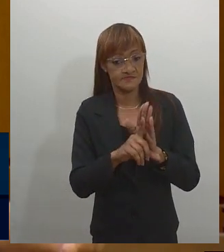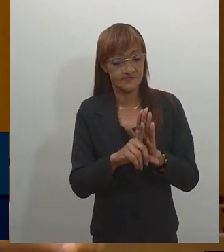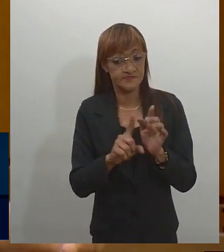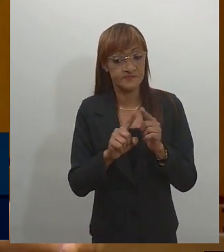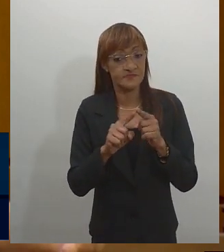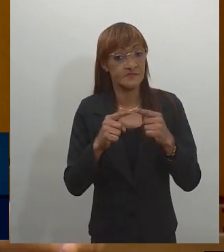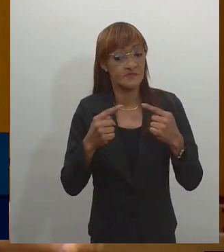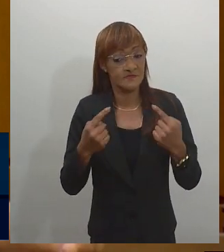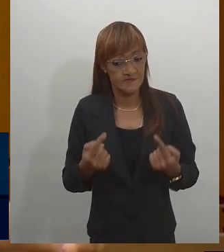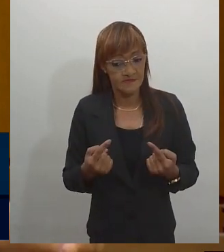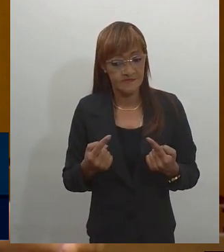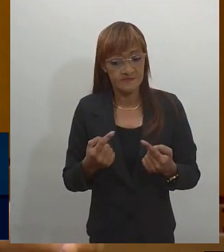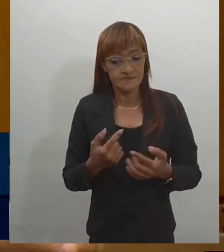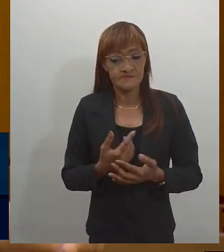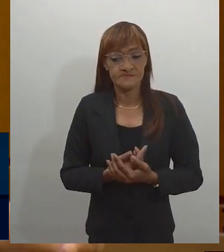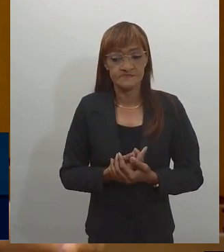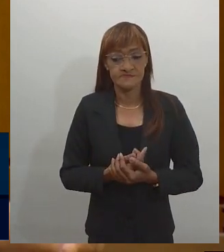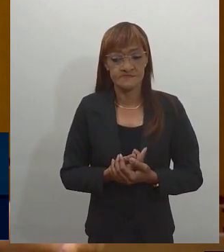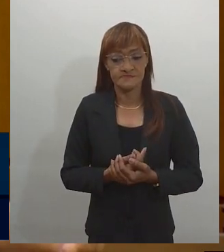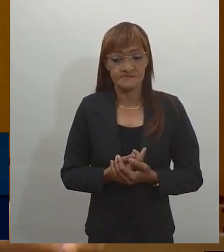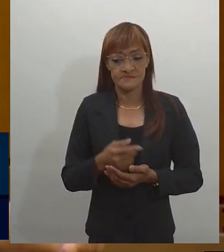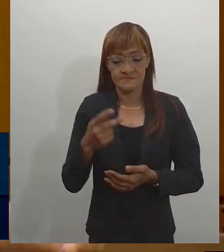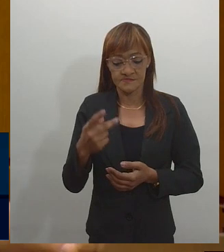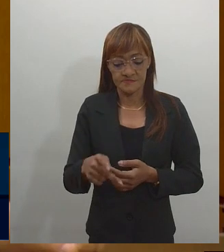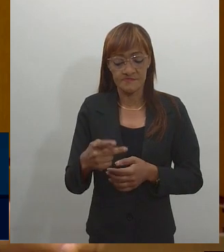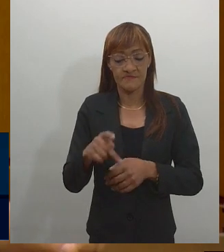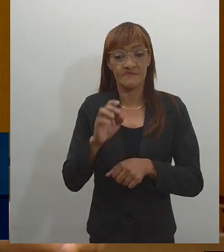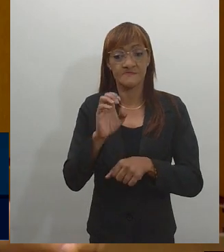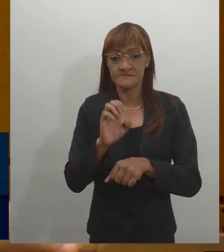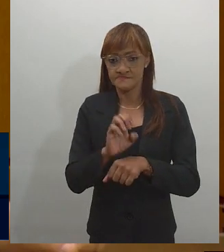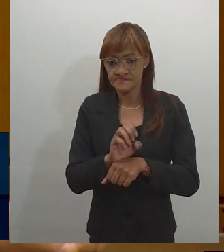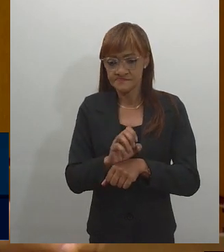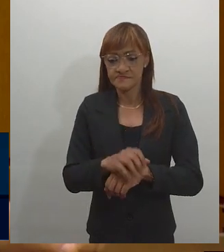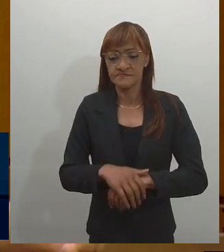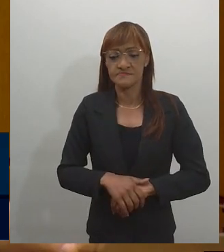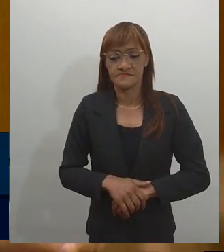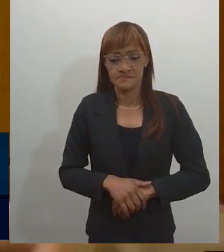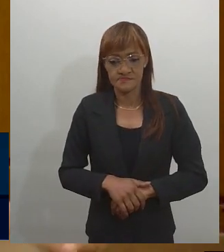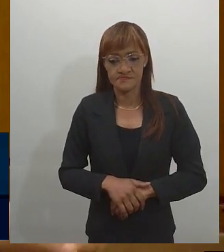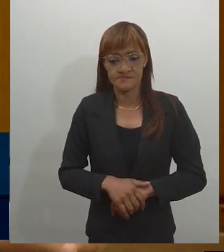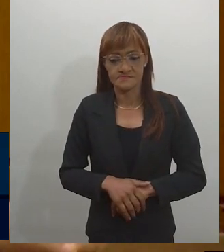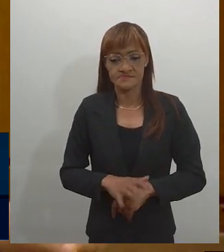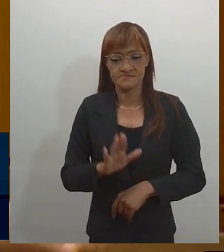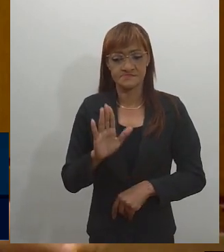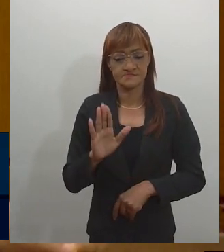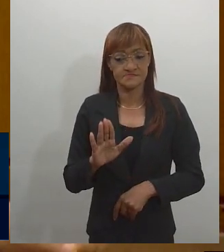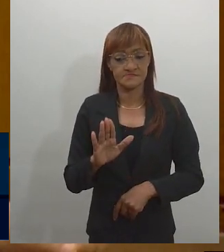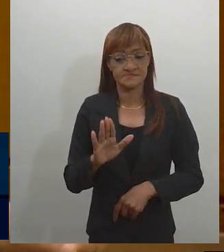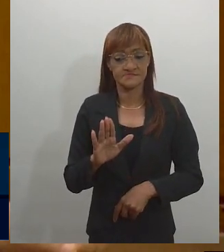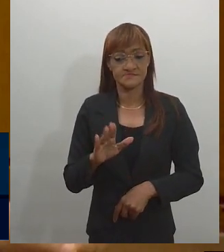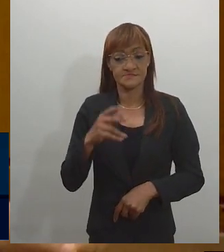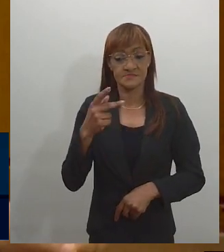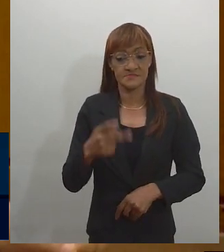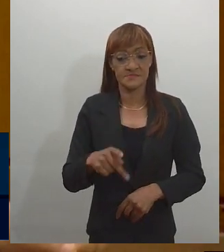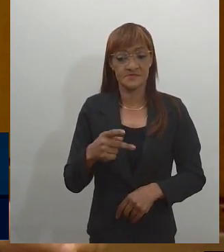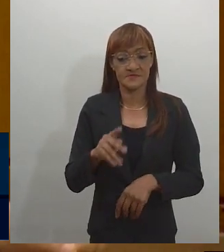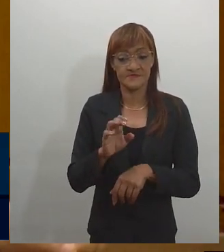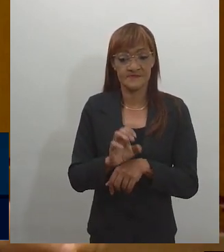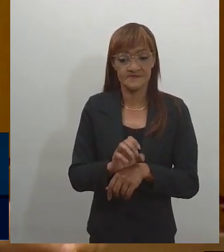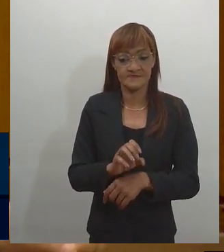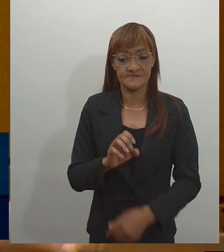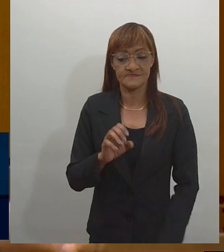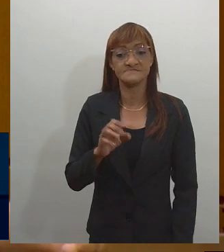Estadual. Estadual. A 235 é o DENIT, mas é a UCEFAS, é a estadual. A estadual